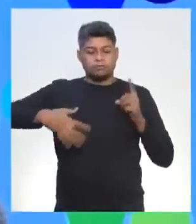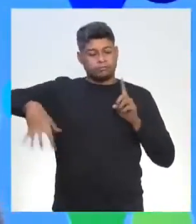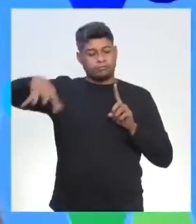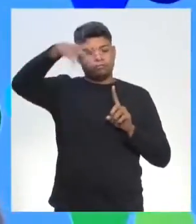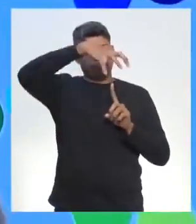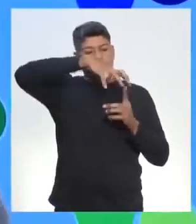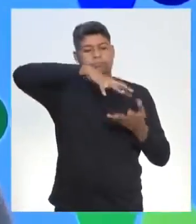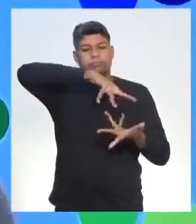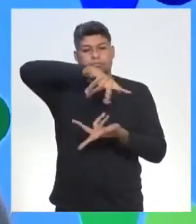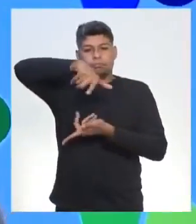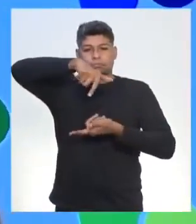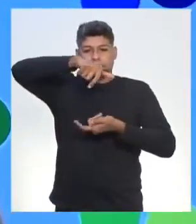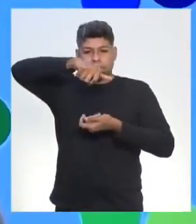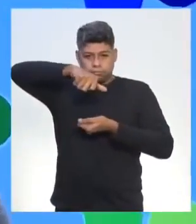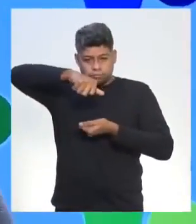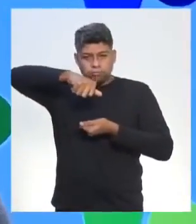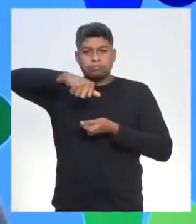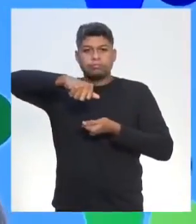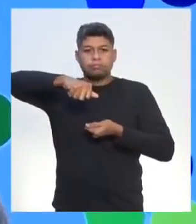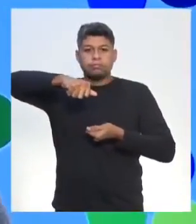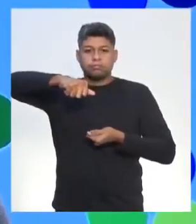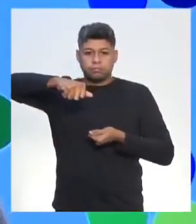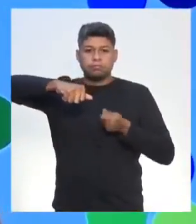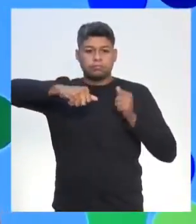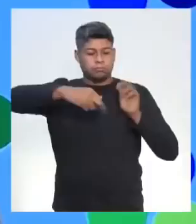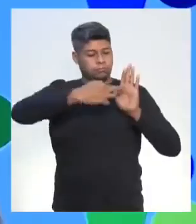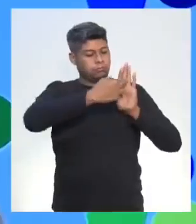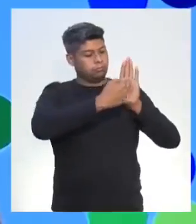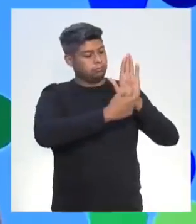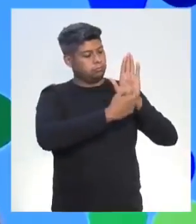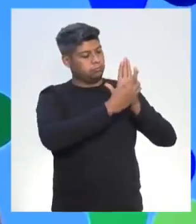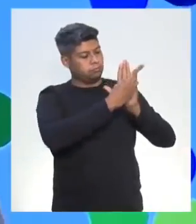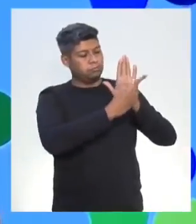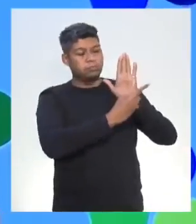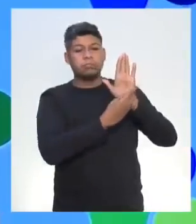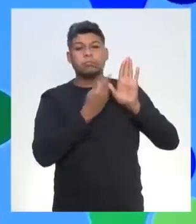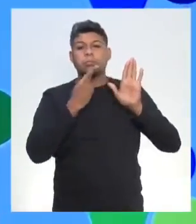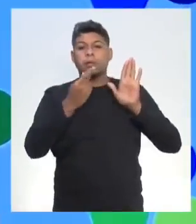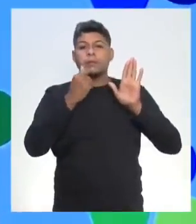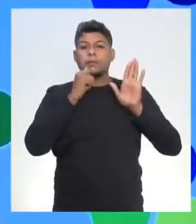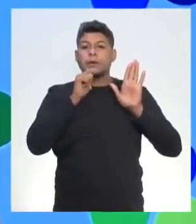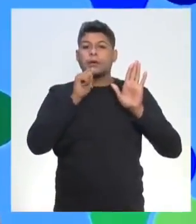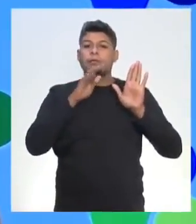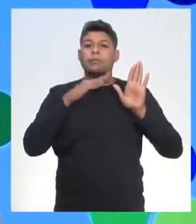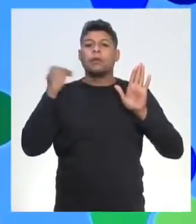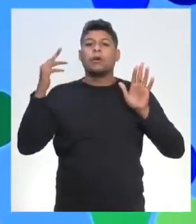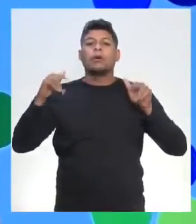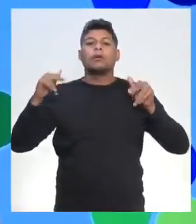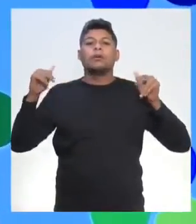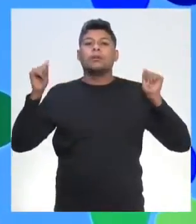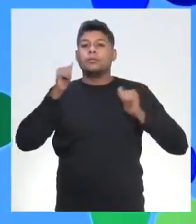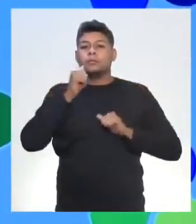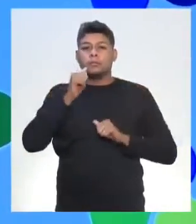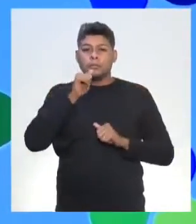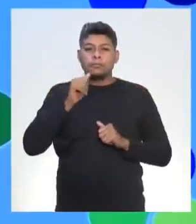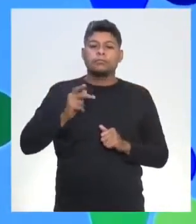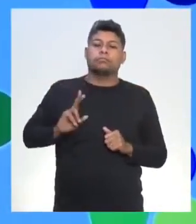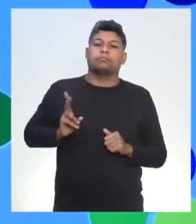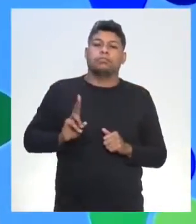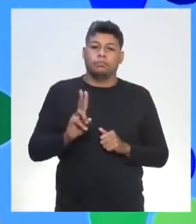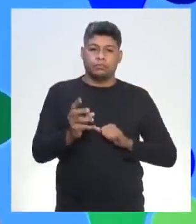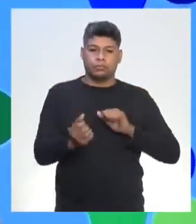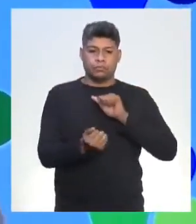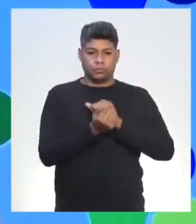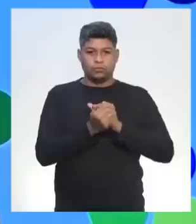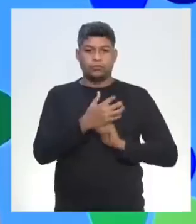mundo, baixaria um decreto e diria: mãe, não morre nunca. Mãe ficará para sempre junto